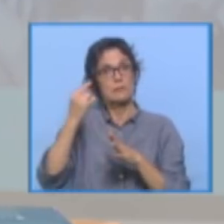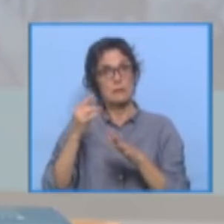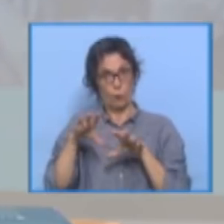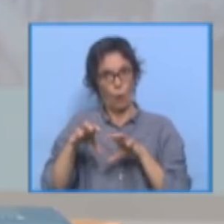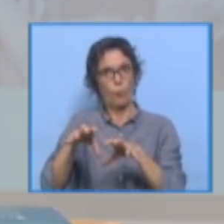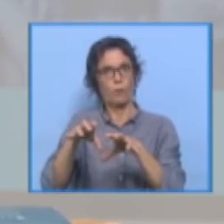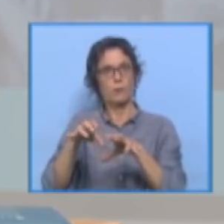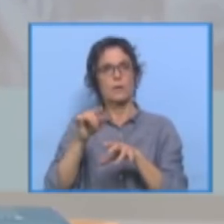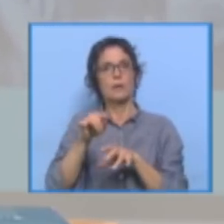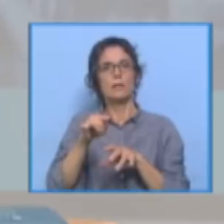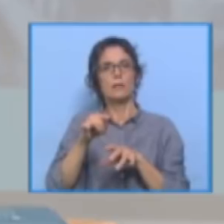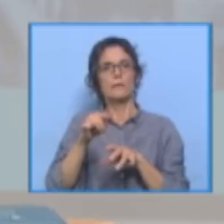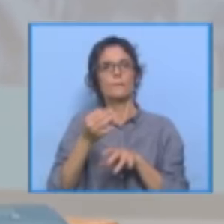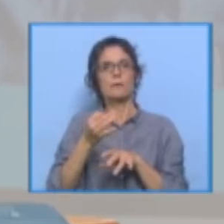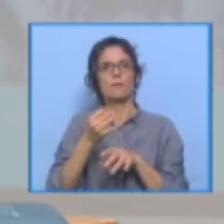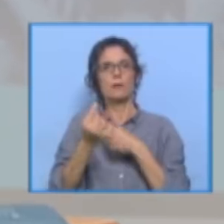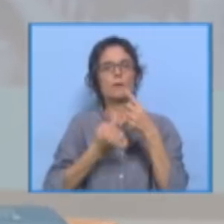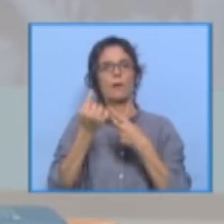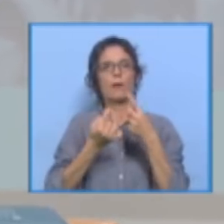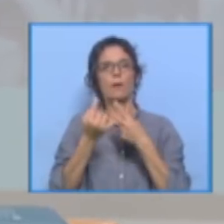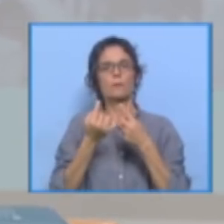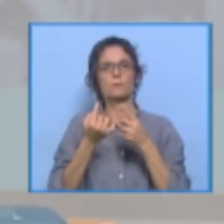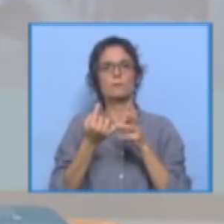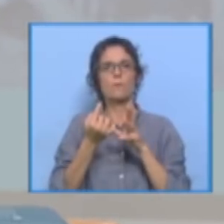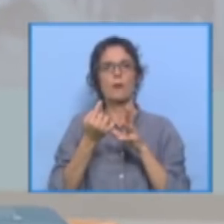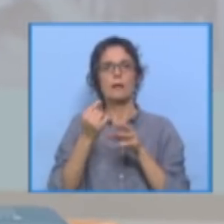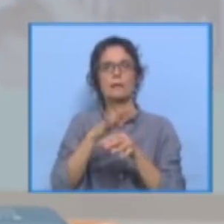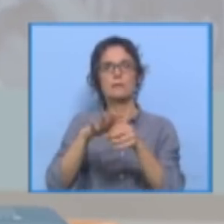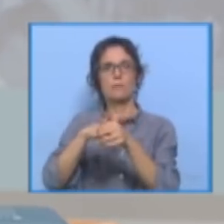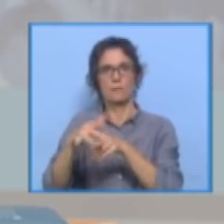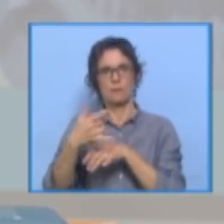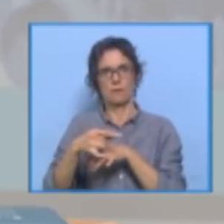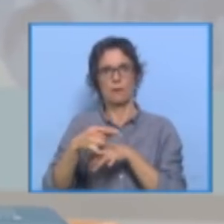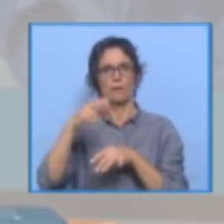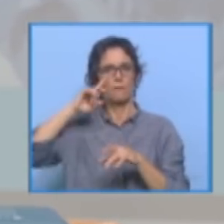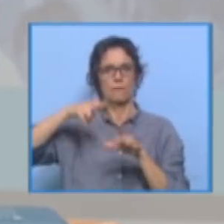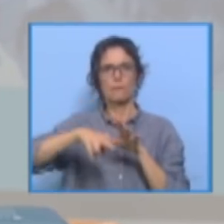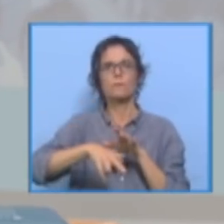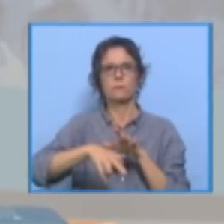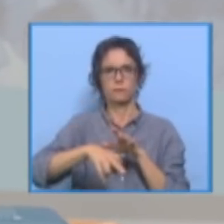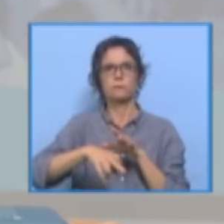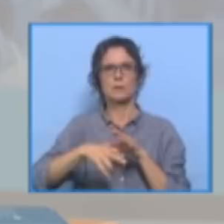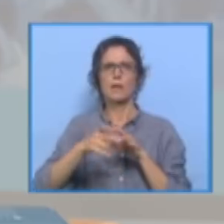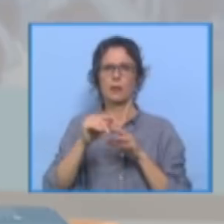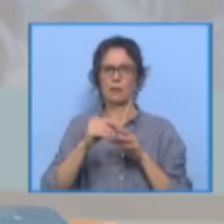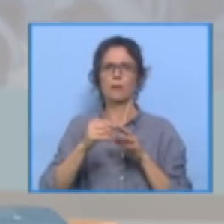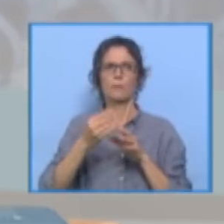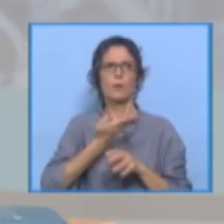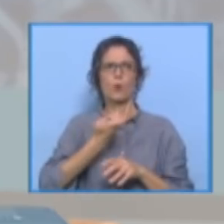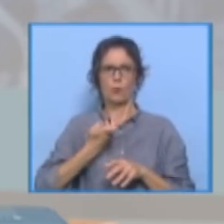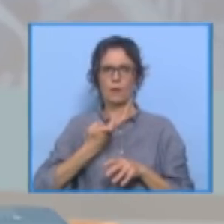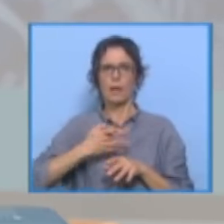tive também algumas situações éticas que, aliás, até me levaram a estudar mais aprofundadamente e a fazer uma tese de doutoramento na